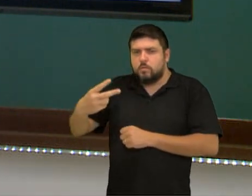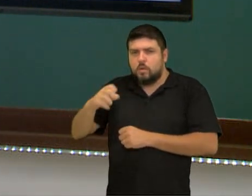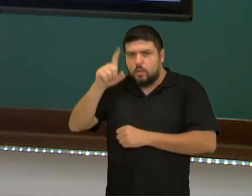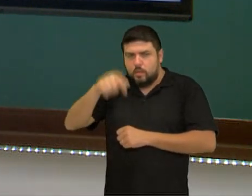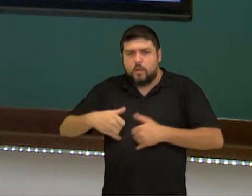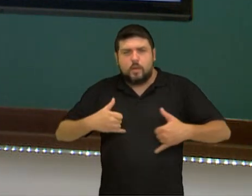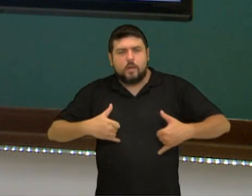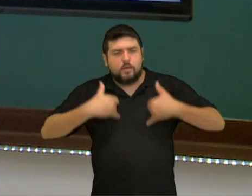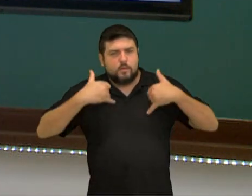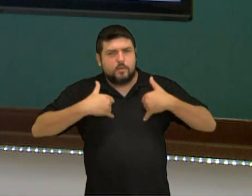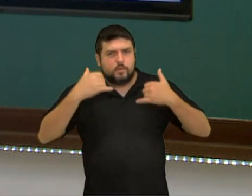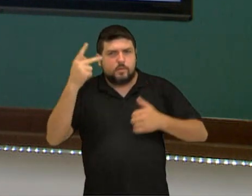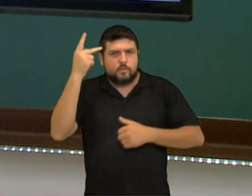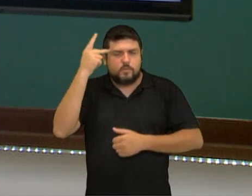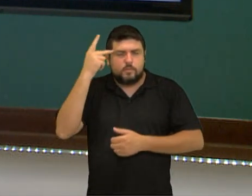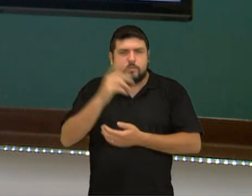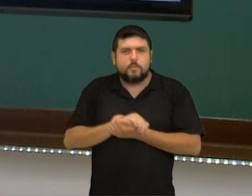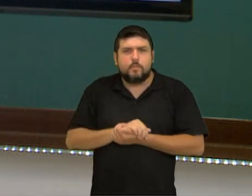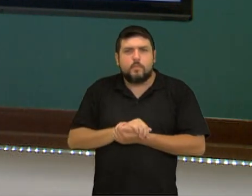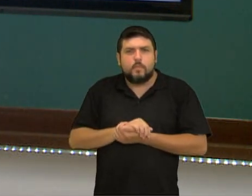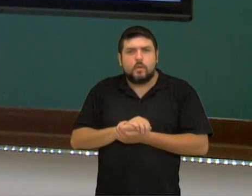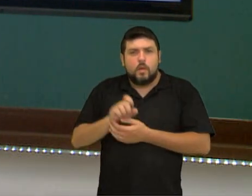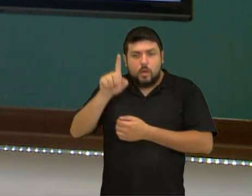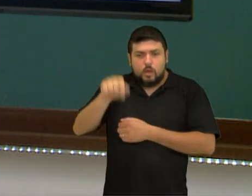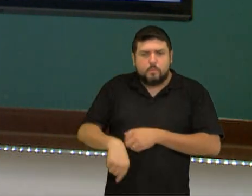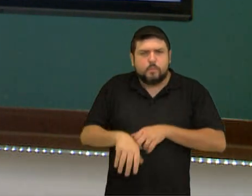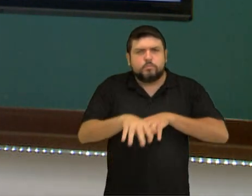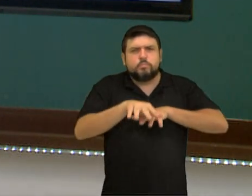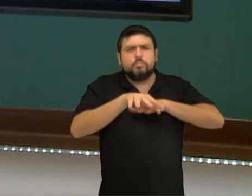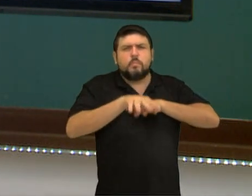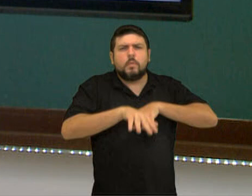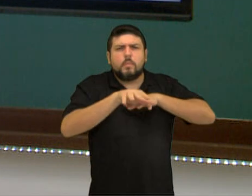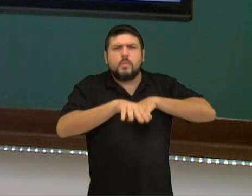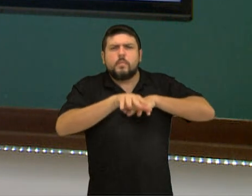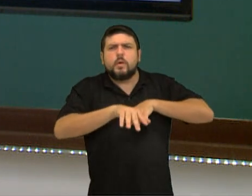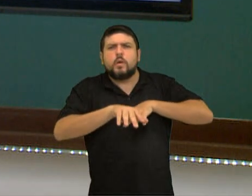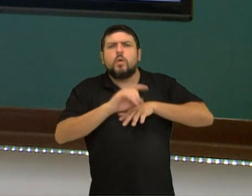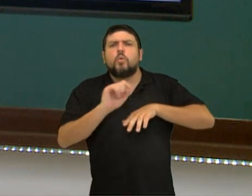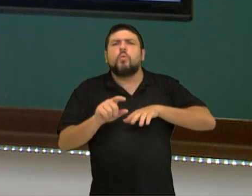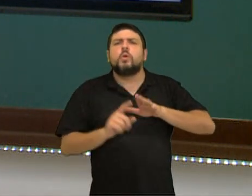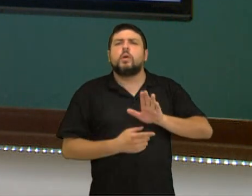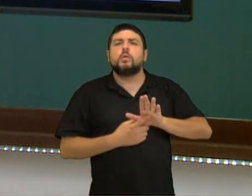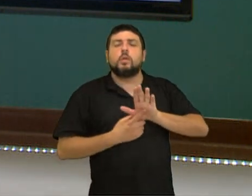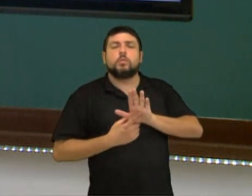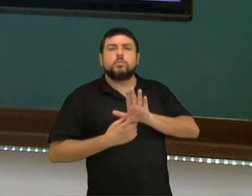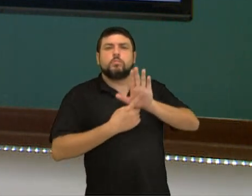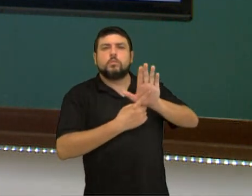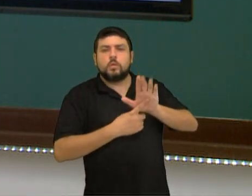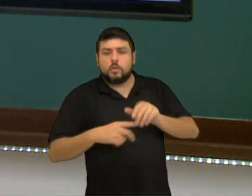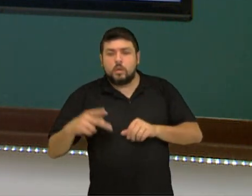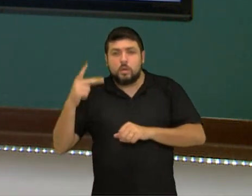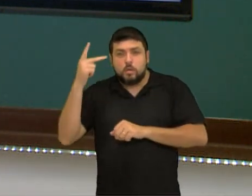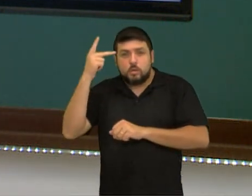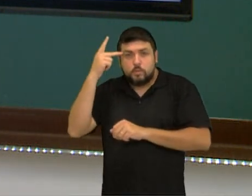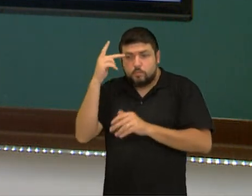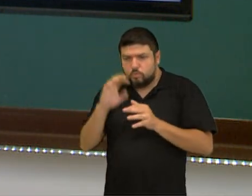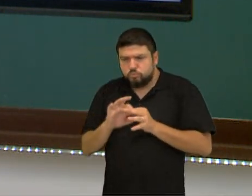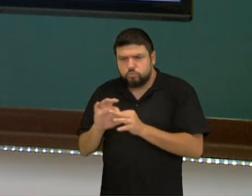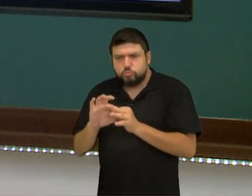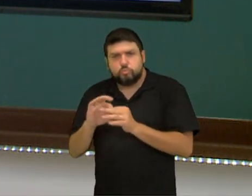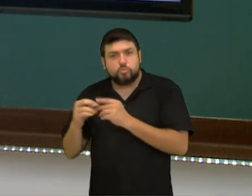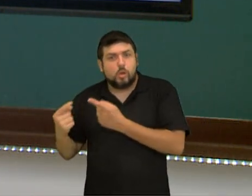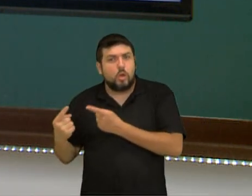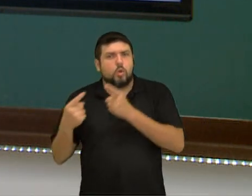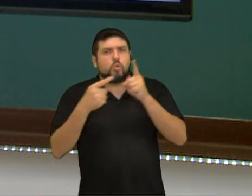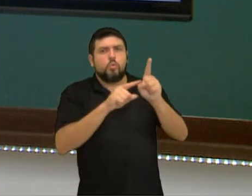um grande protesto exatamente para tentar mostrar a união de São Paulo contra as medidas do governo Vargas.